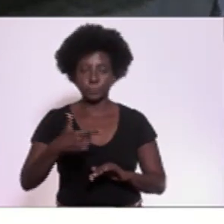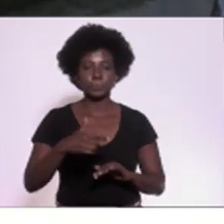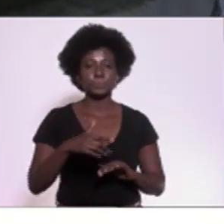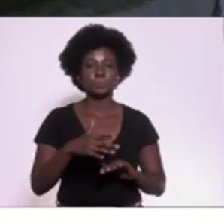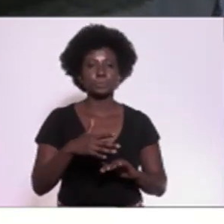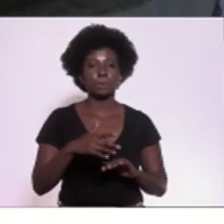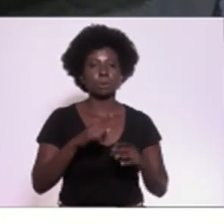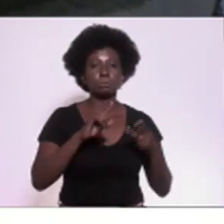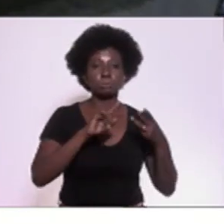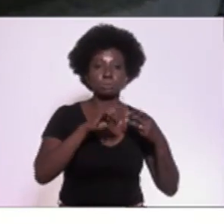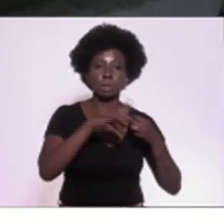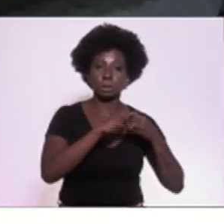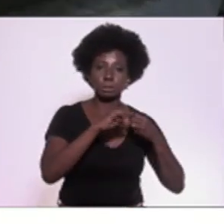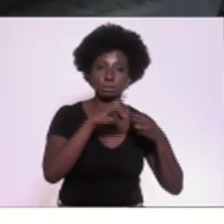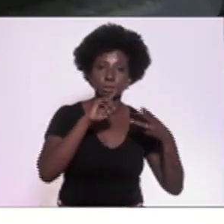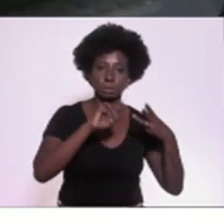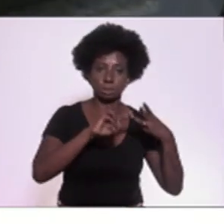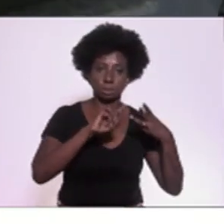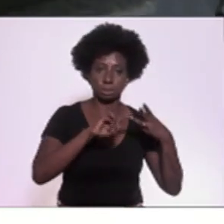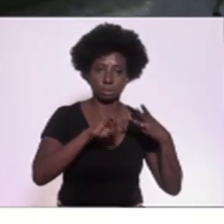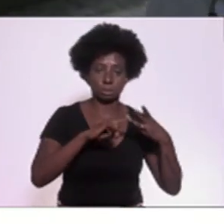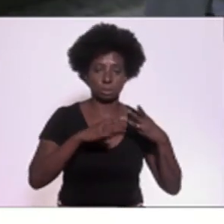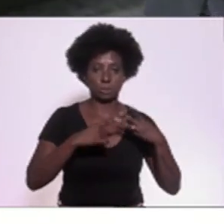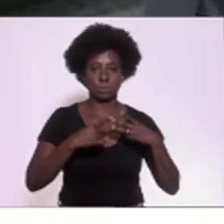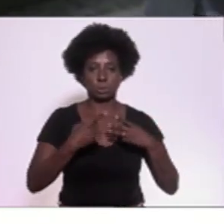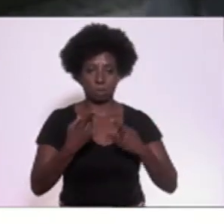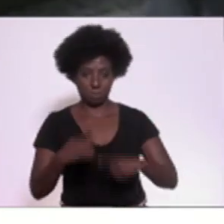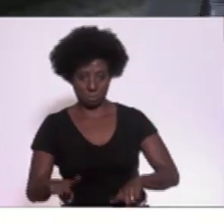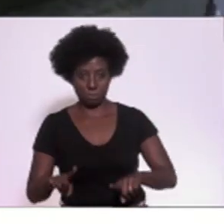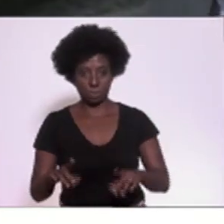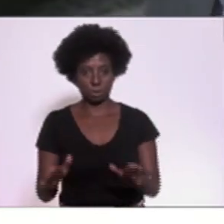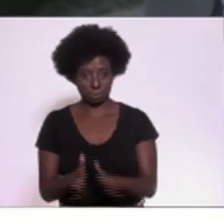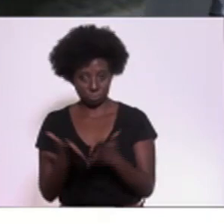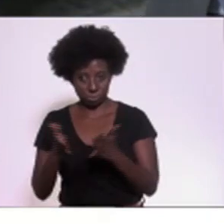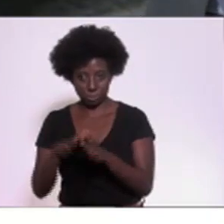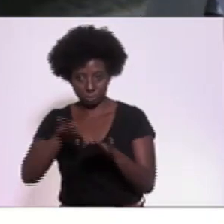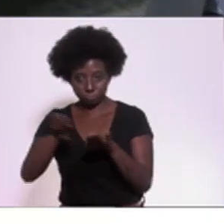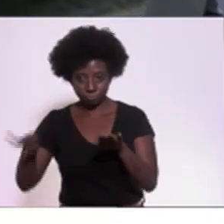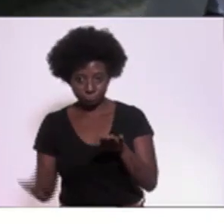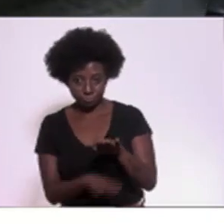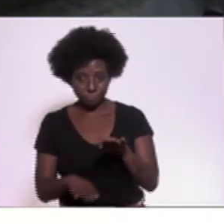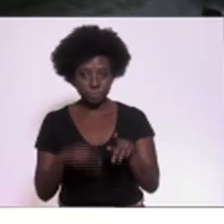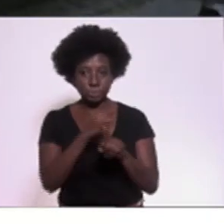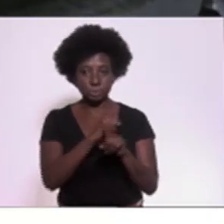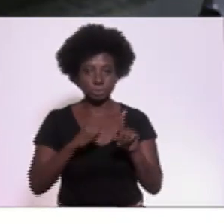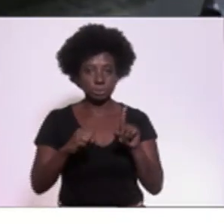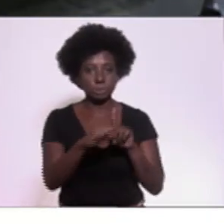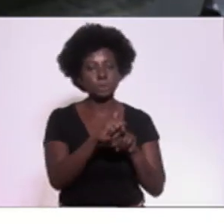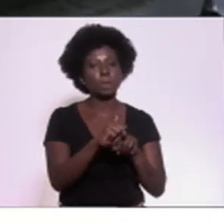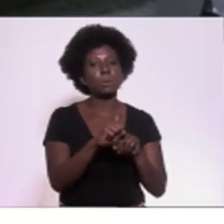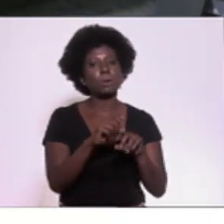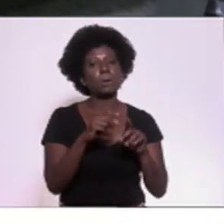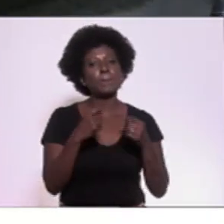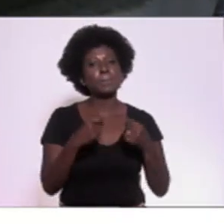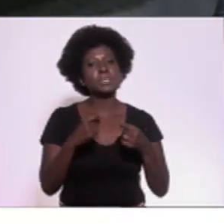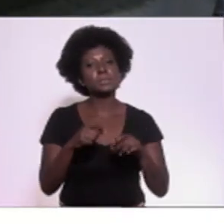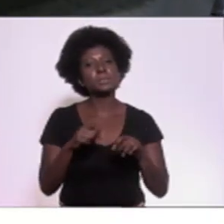Os recursos do Fundo Estadual de Combate à Pobreza e às Desigualdades Sociais deverão ser